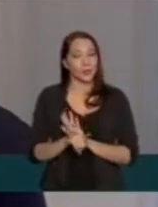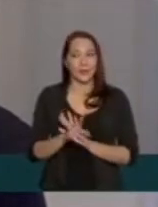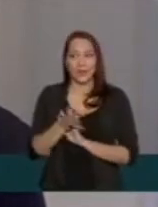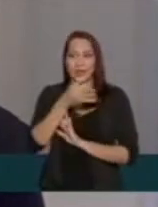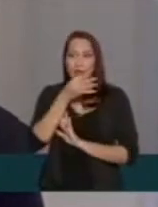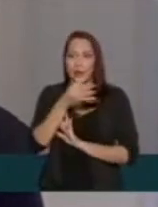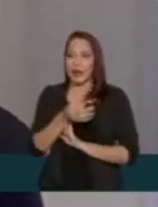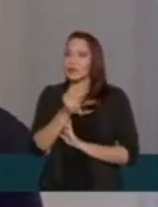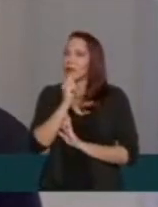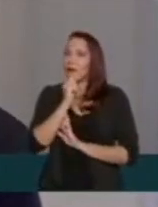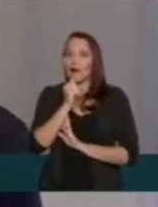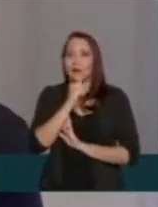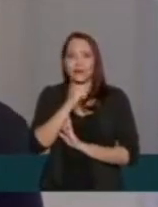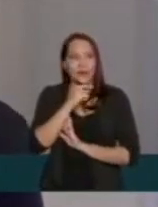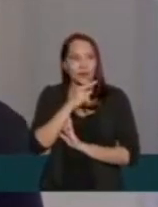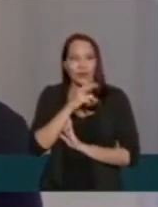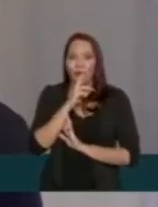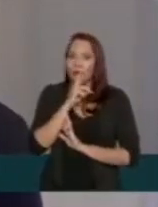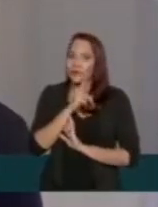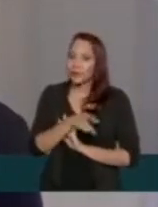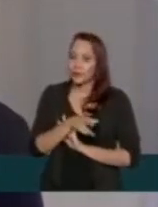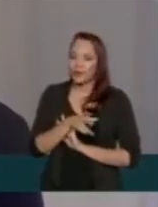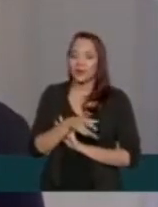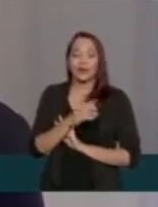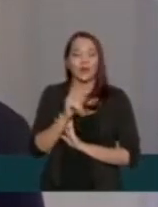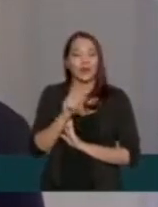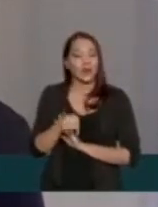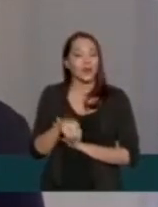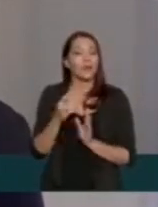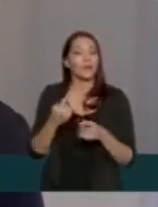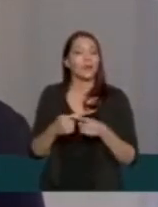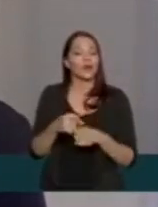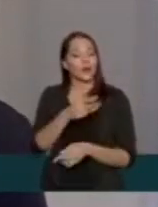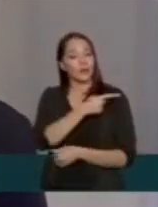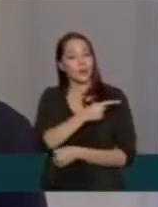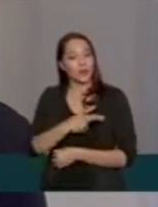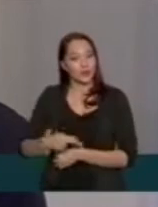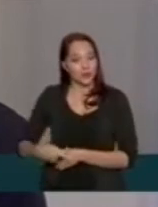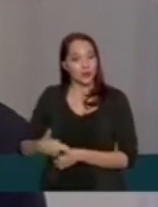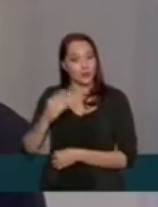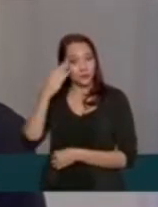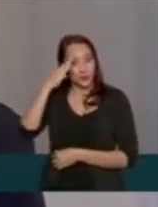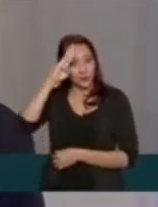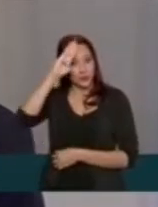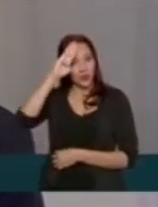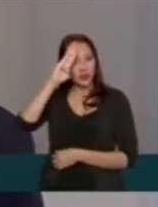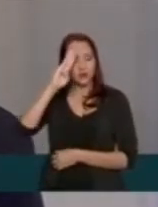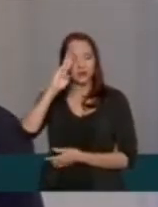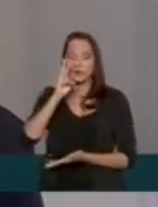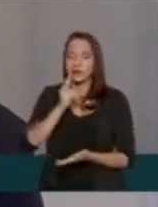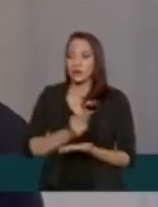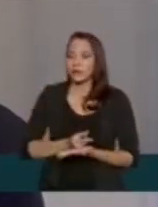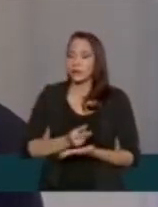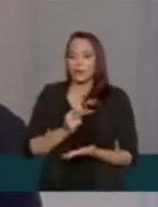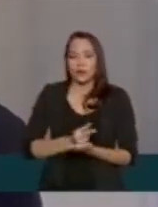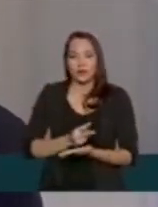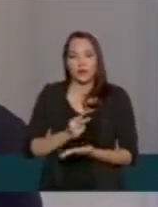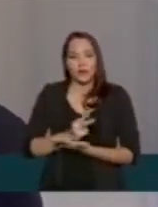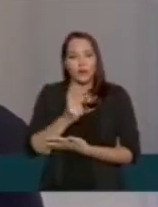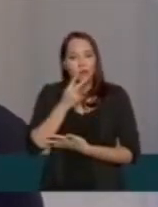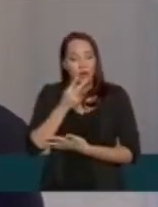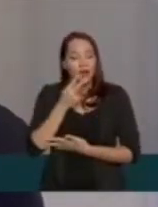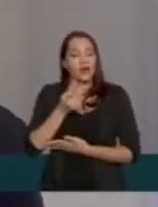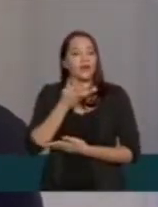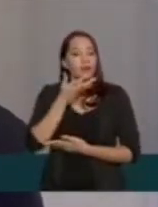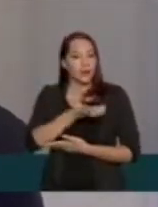acho que ainda não foi respondida, é exatamente porque o presidente Jair Bolsonaro vira-mexe, diz que